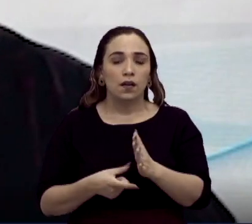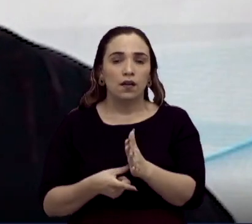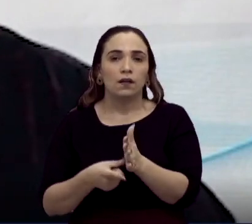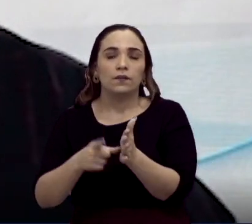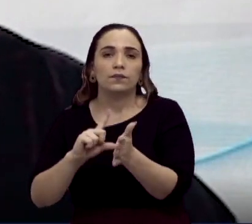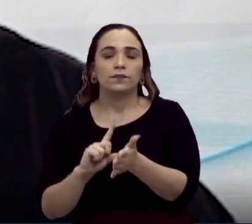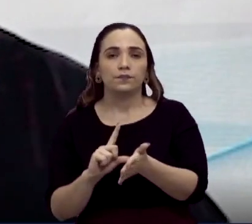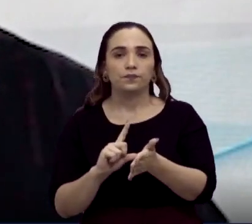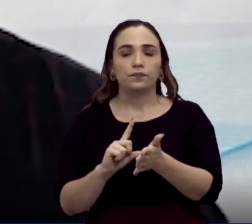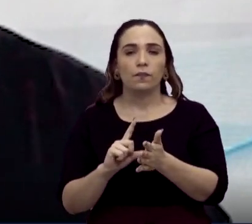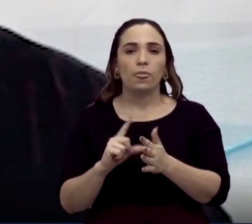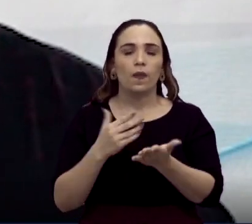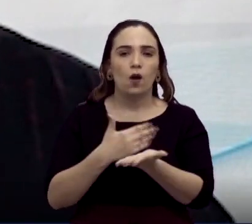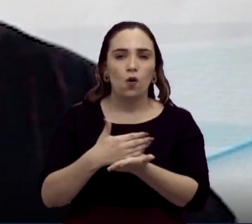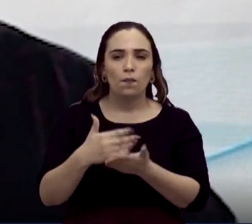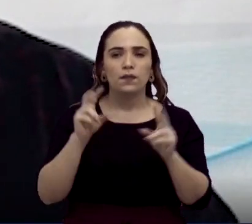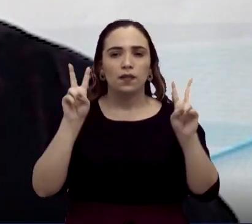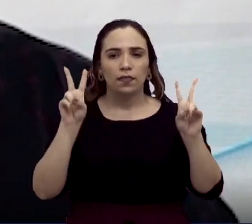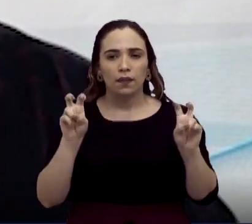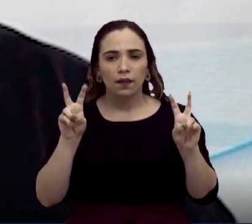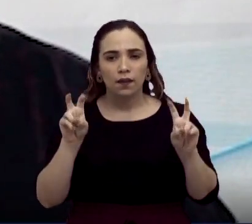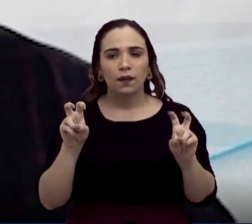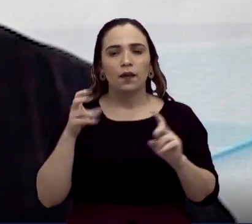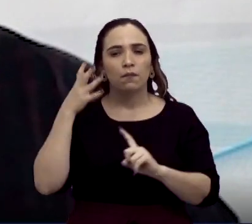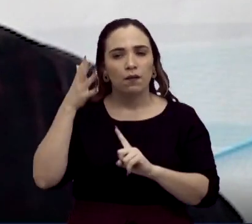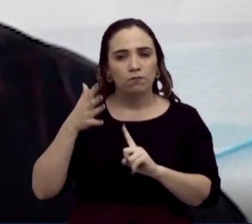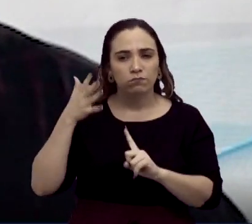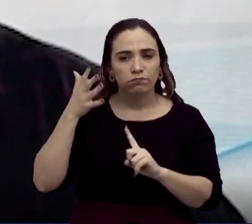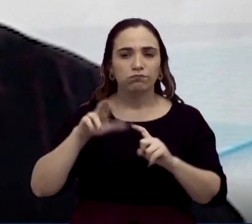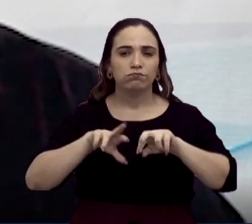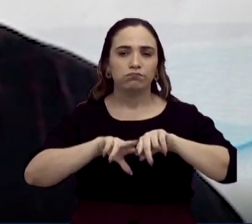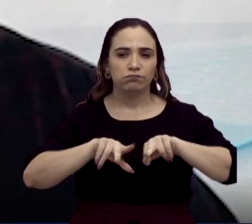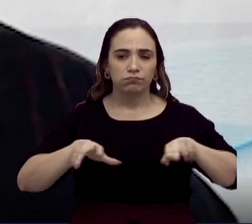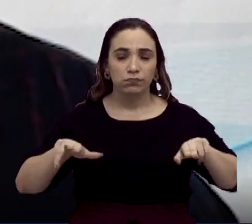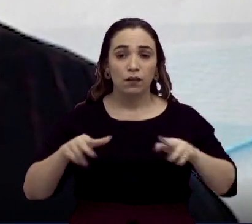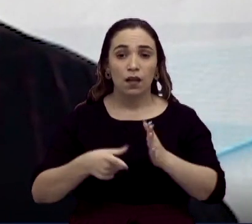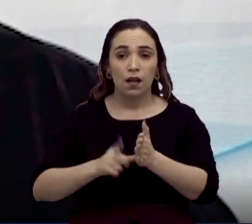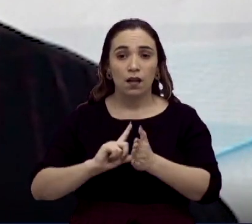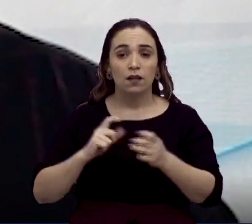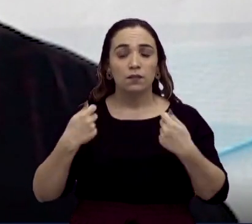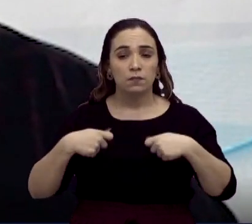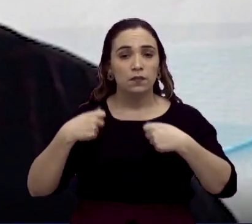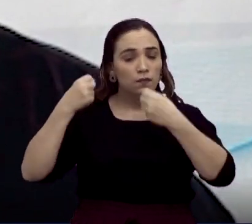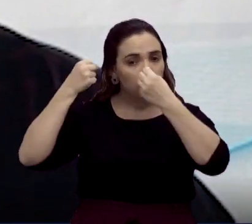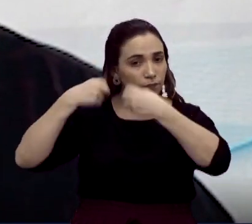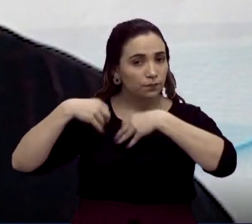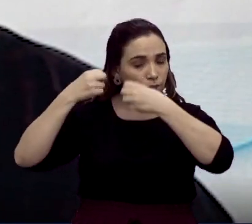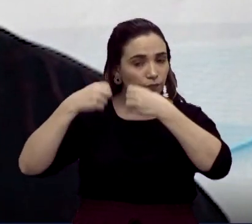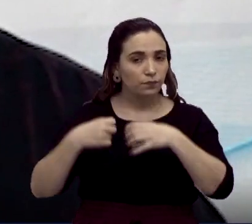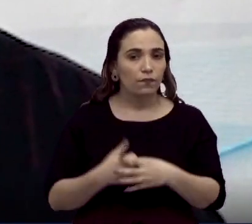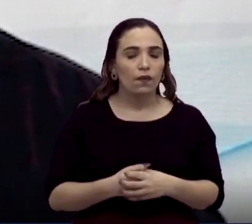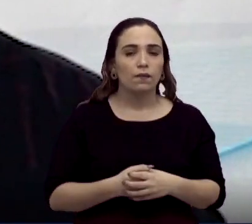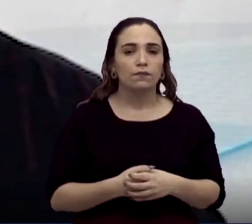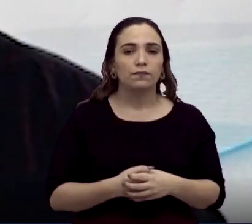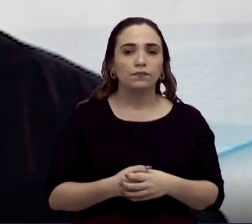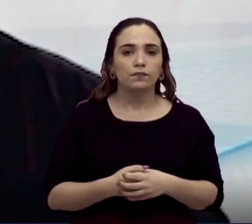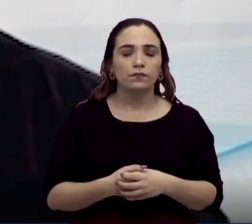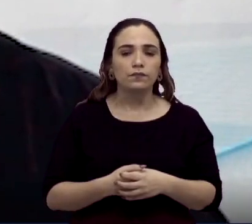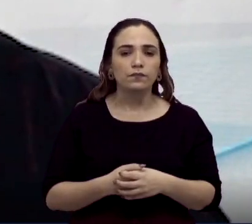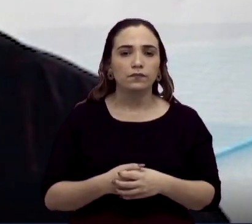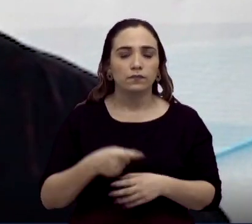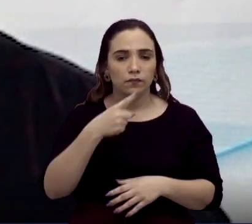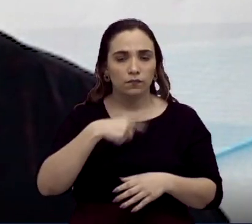a introdução do tema, explicasse do que se trata, né? E a gente tem outros avisos, tá? Como eu disse no início, a